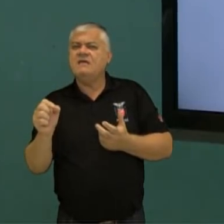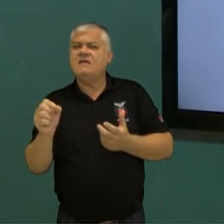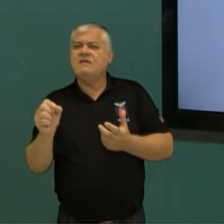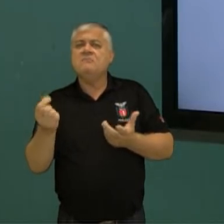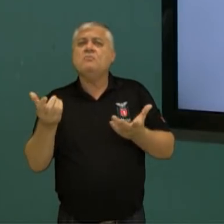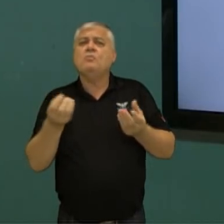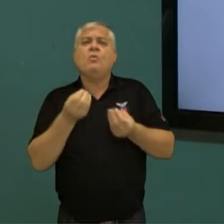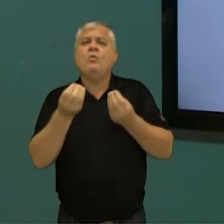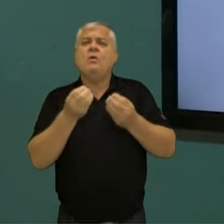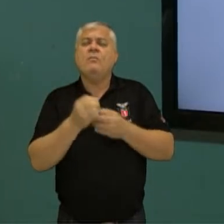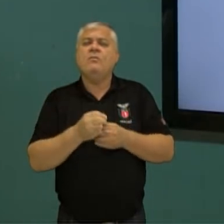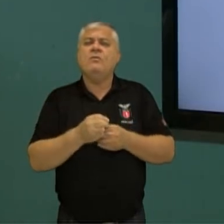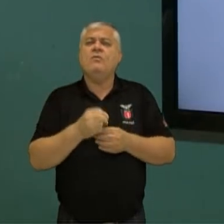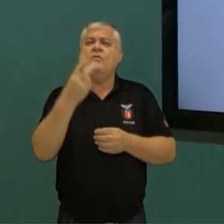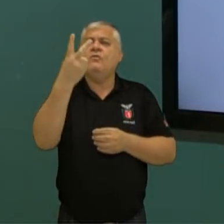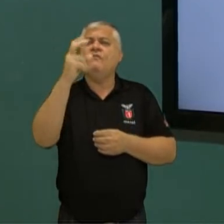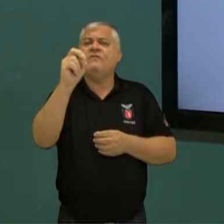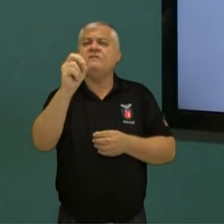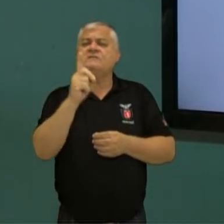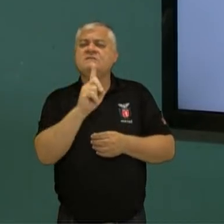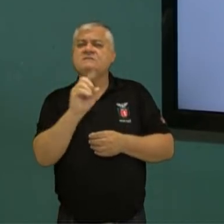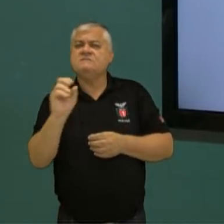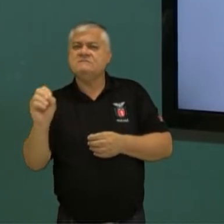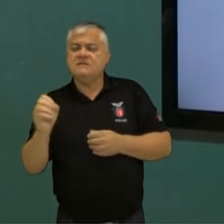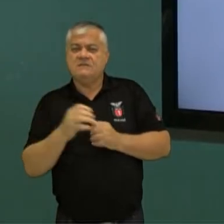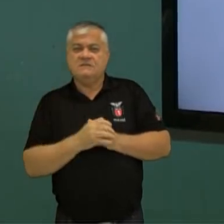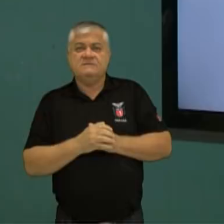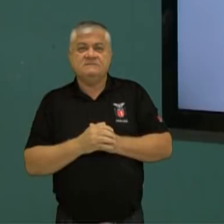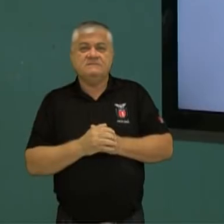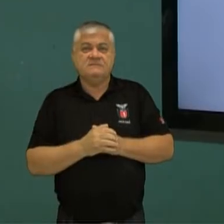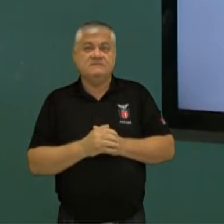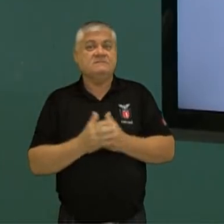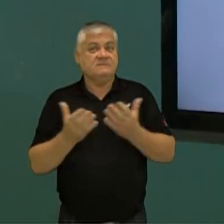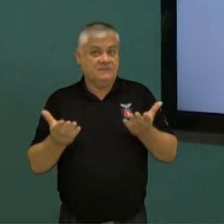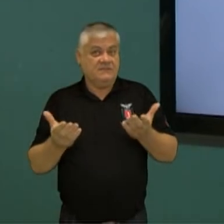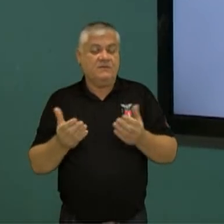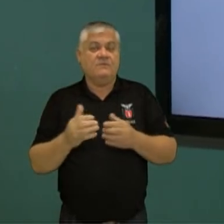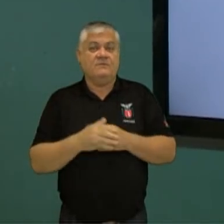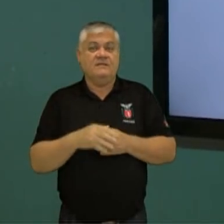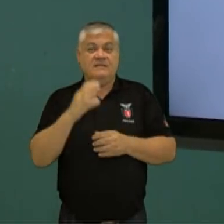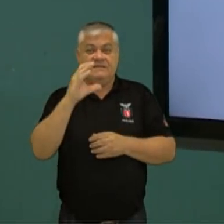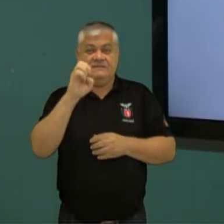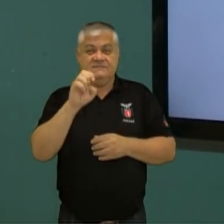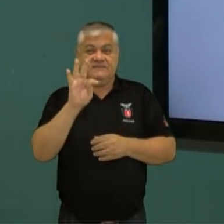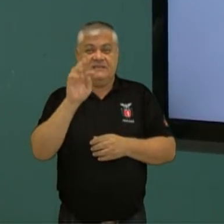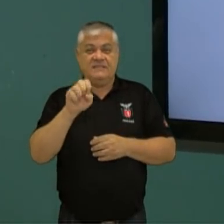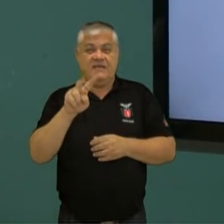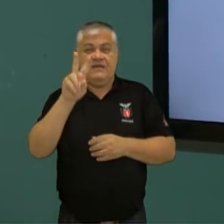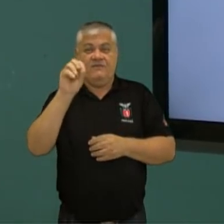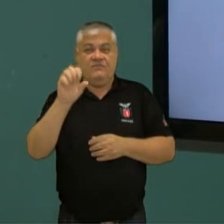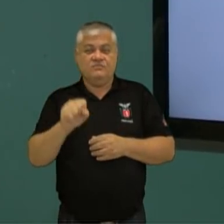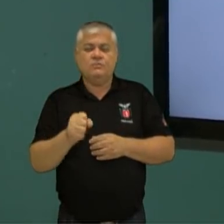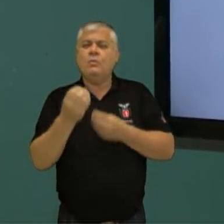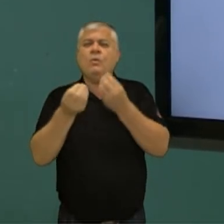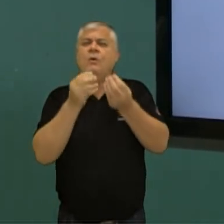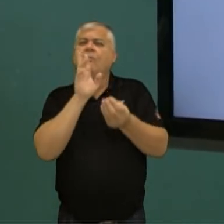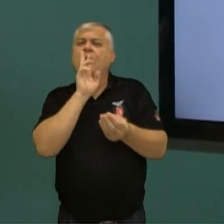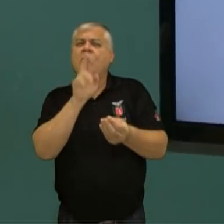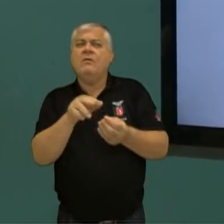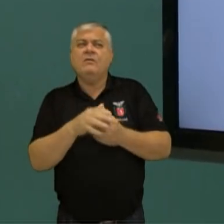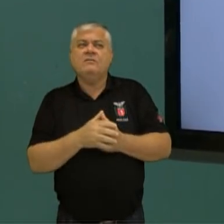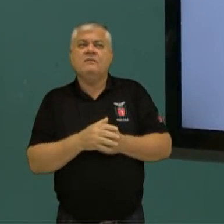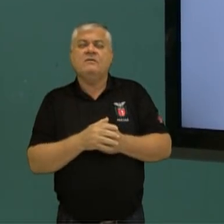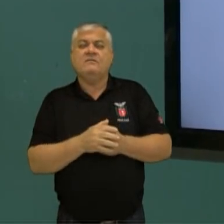centésimo, fica mais bonito, né? E não seria centavos, seria centavos, tá? Como é que eu chego nesse resultado?